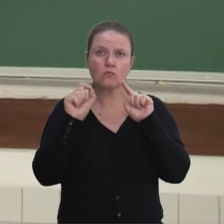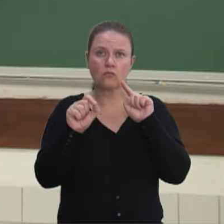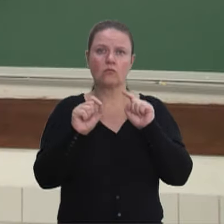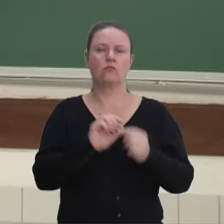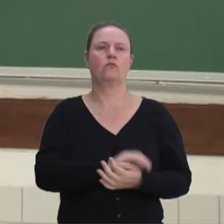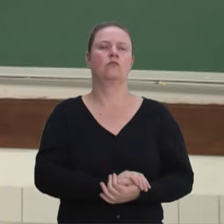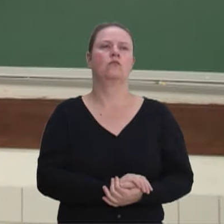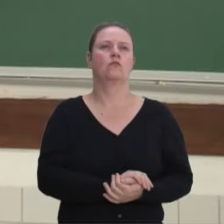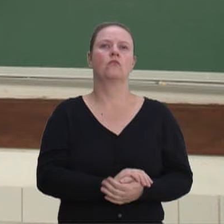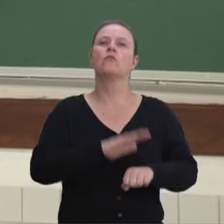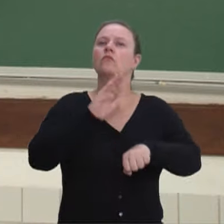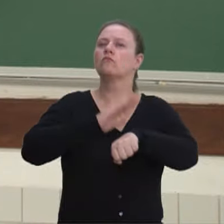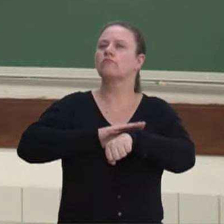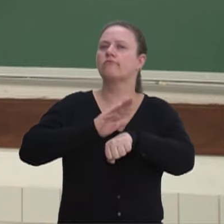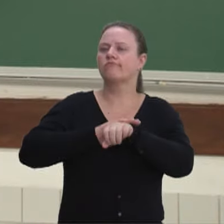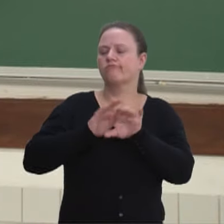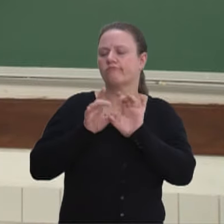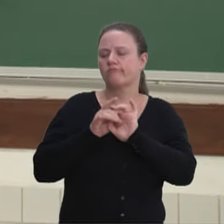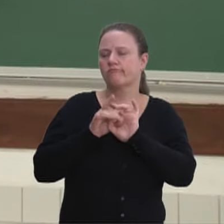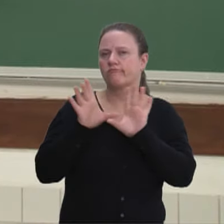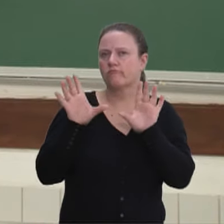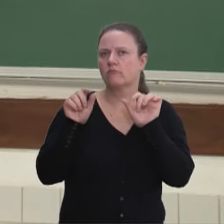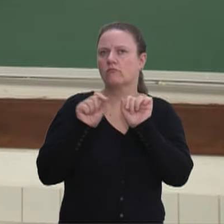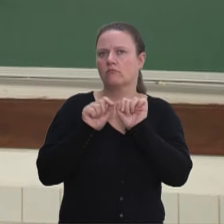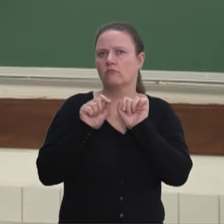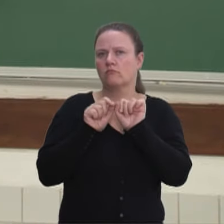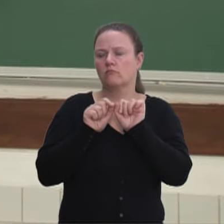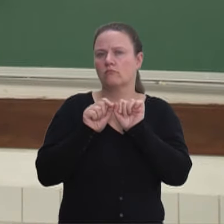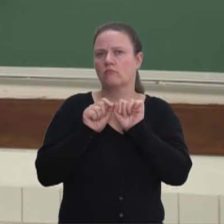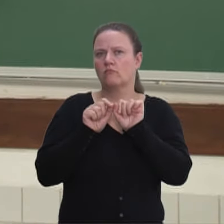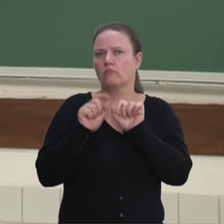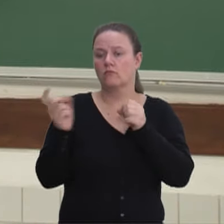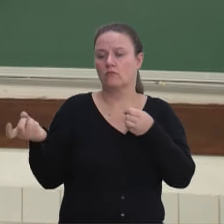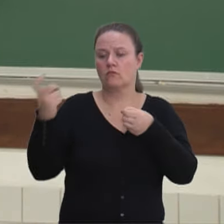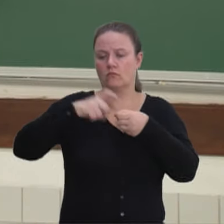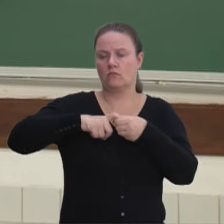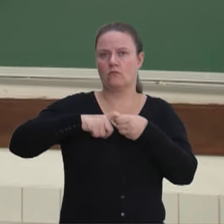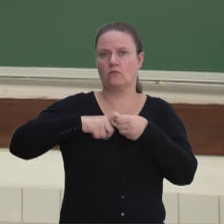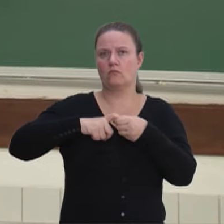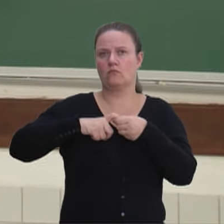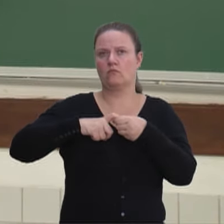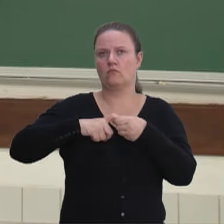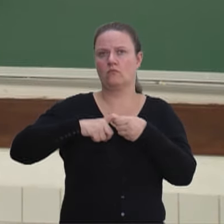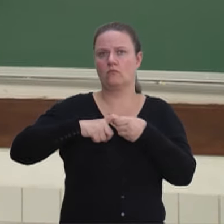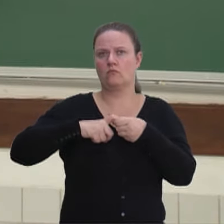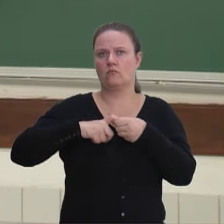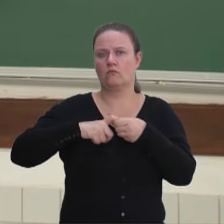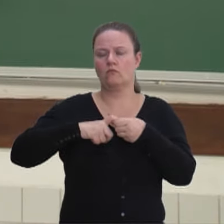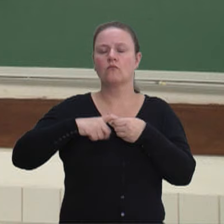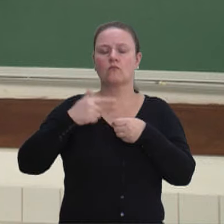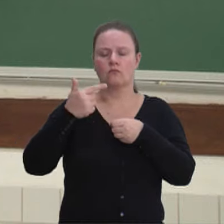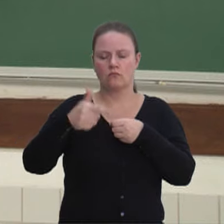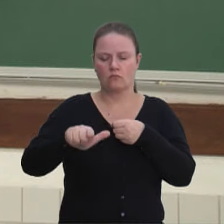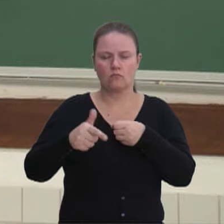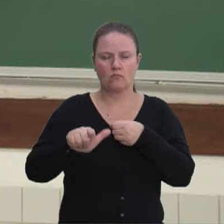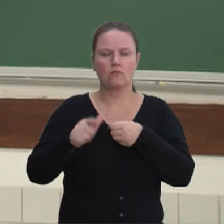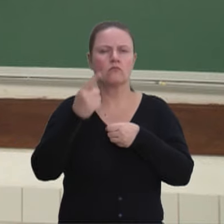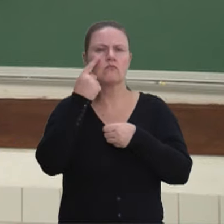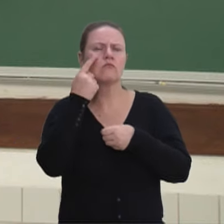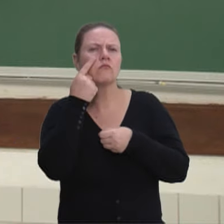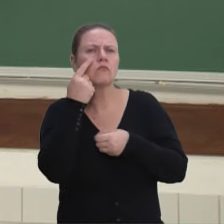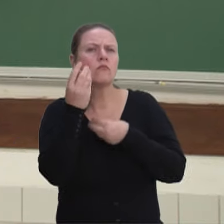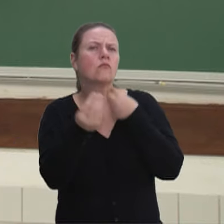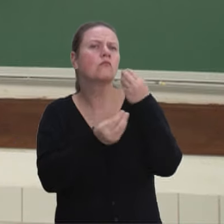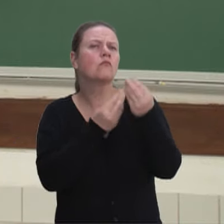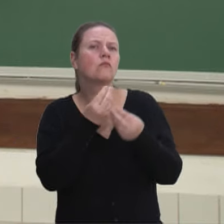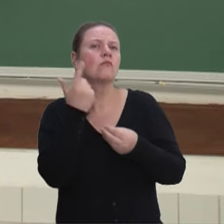mais aí um tempo para vocês estarem fazendo. E a gente retorna em sequência para poder ver se